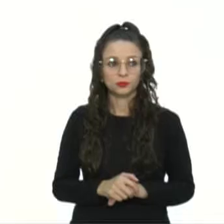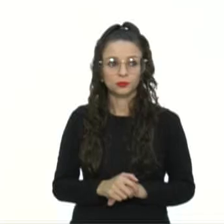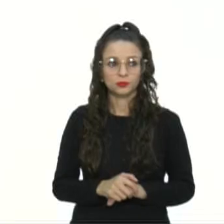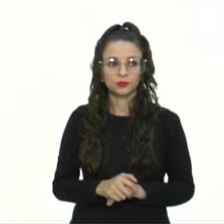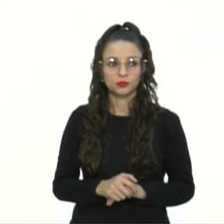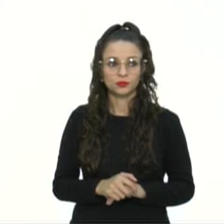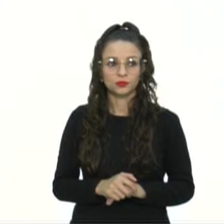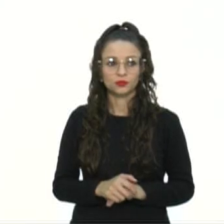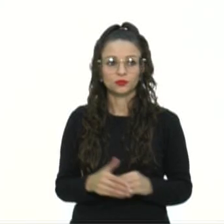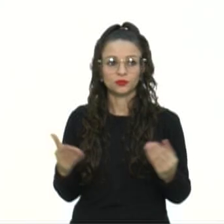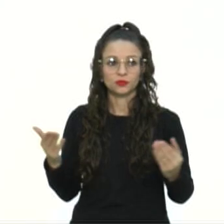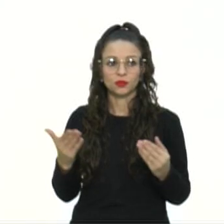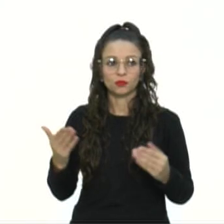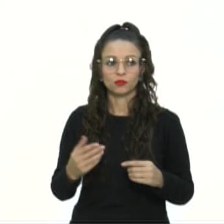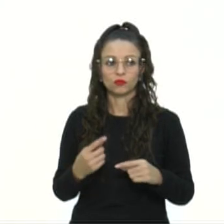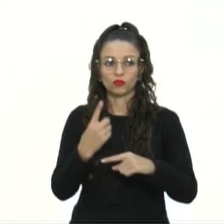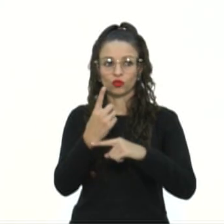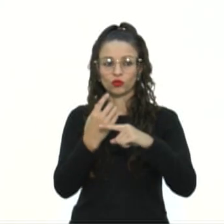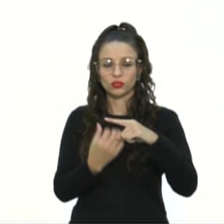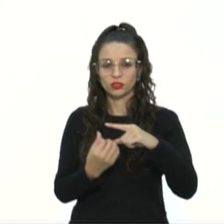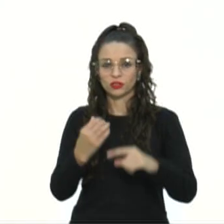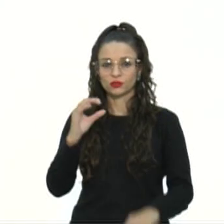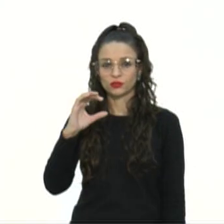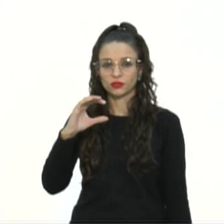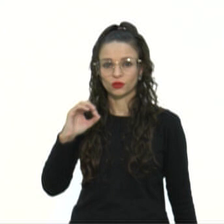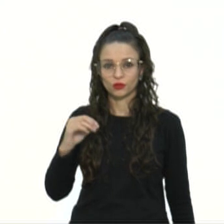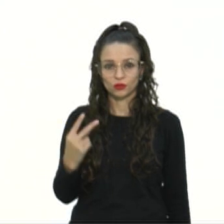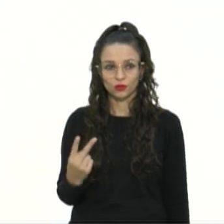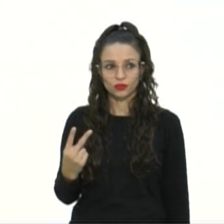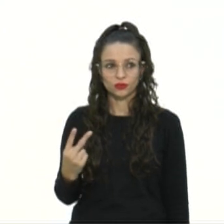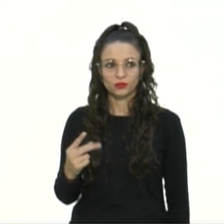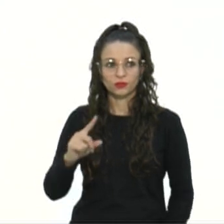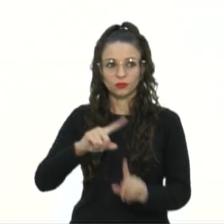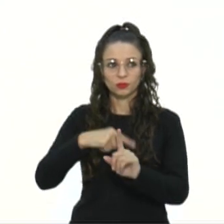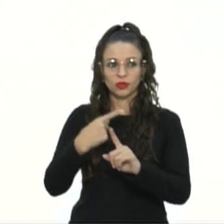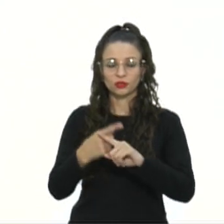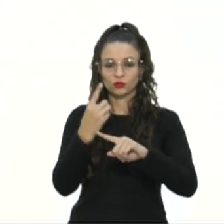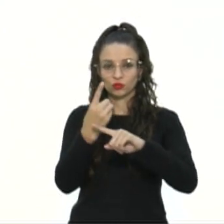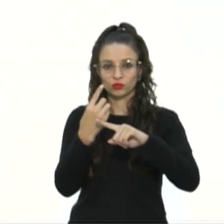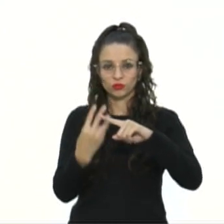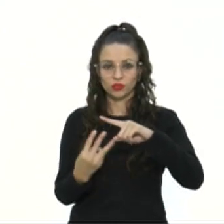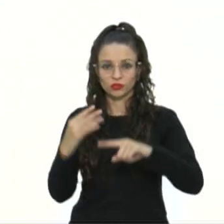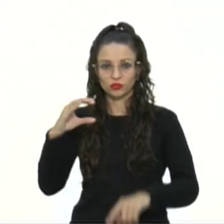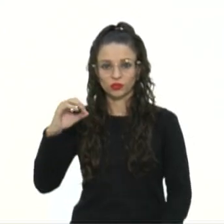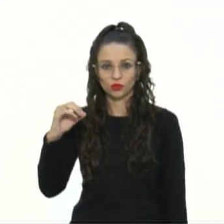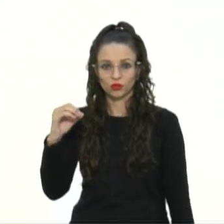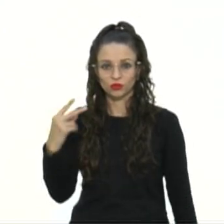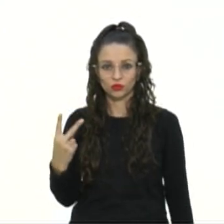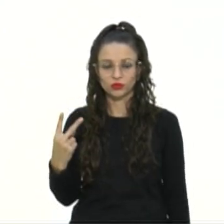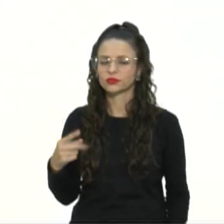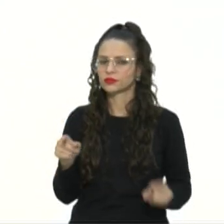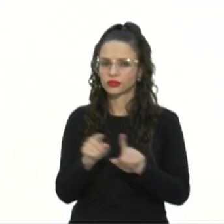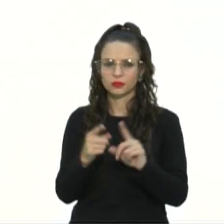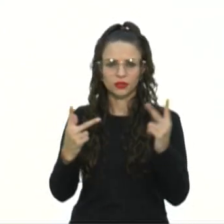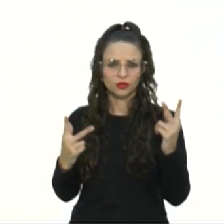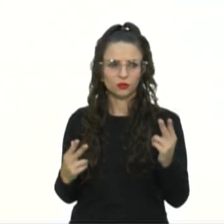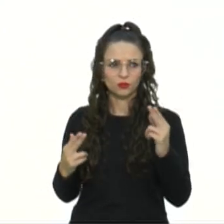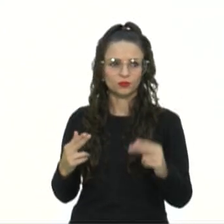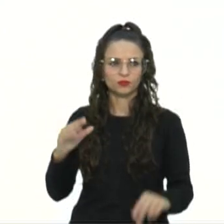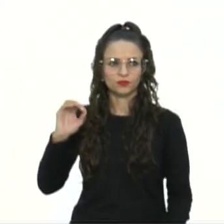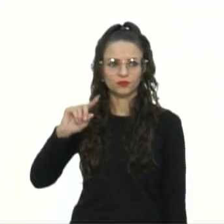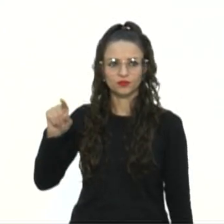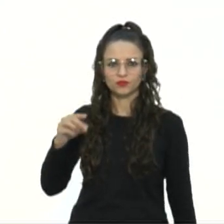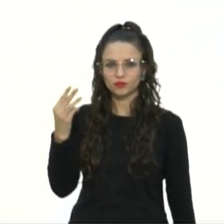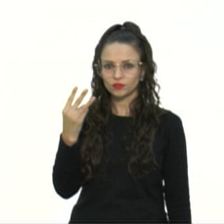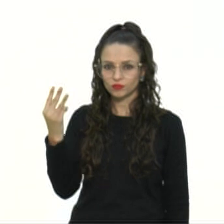tenho 1/6 de CO2, mais 1/3 de CO2, ou seja, mesma coisa, 0,33